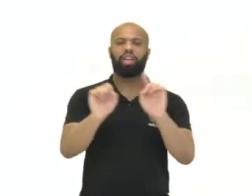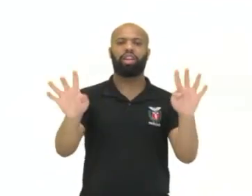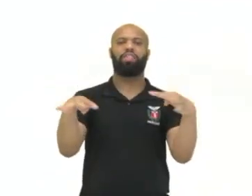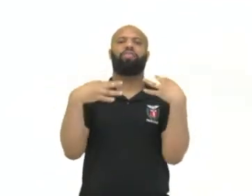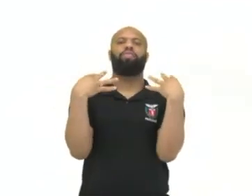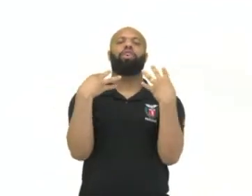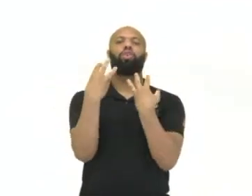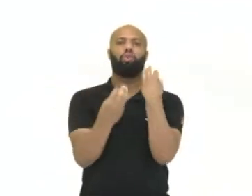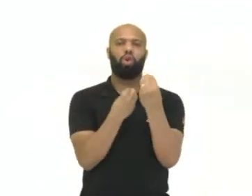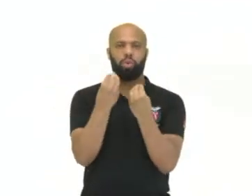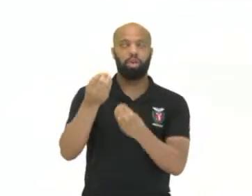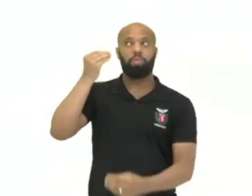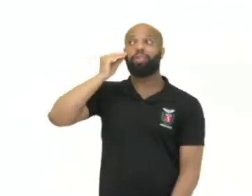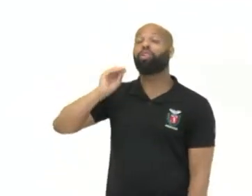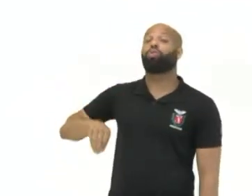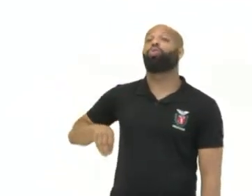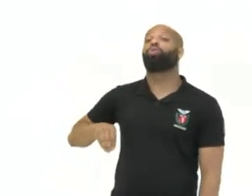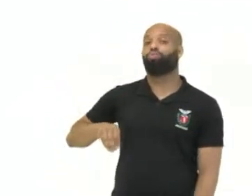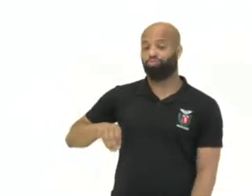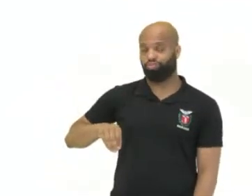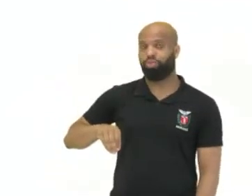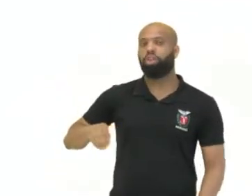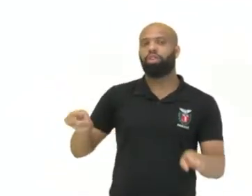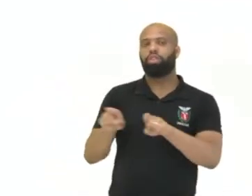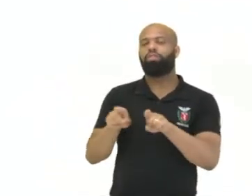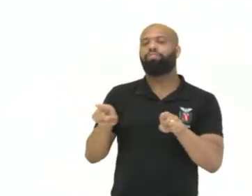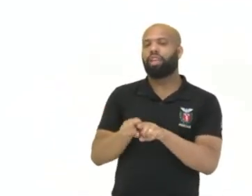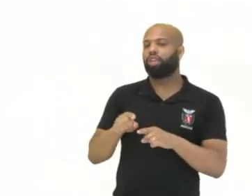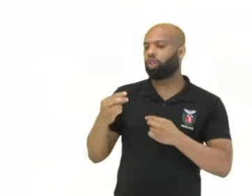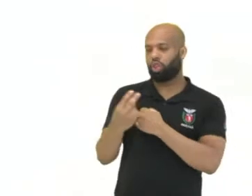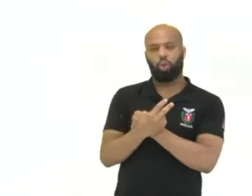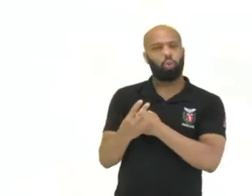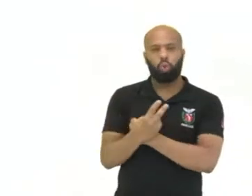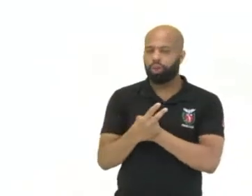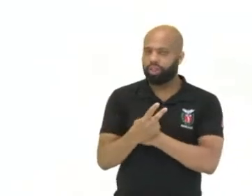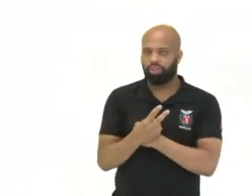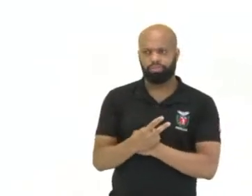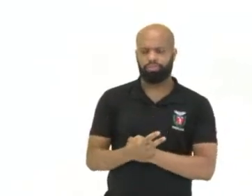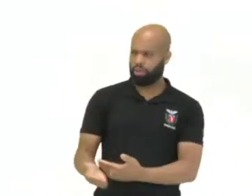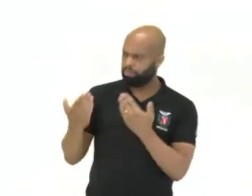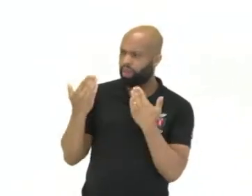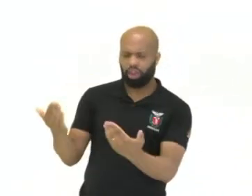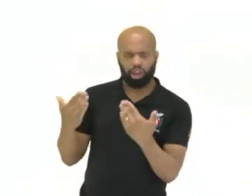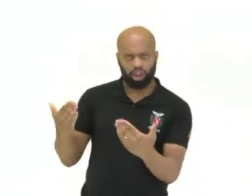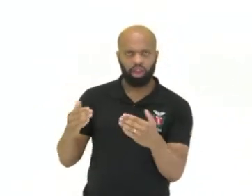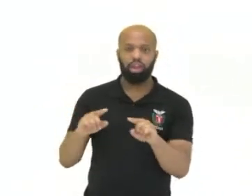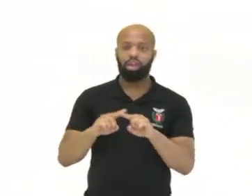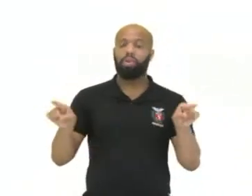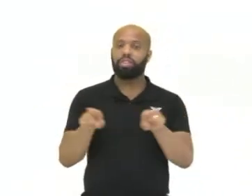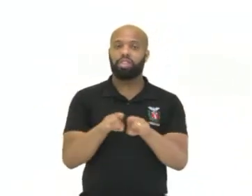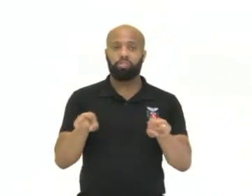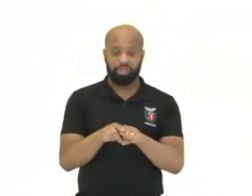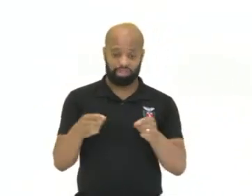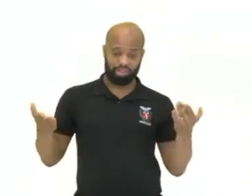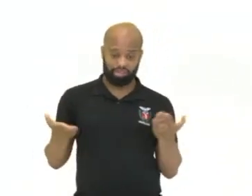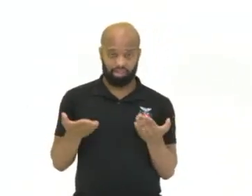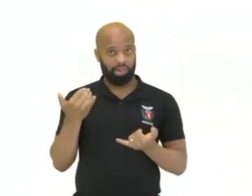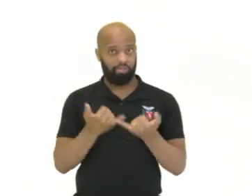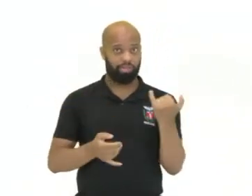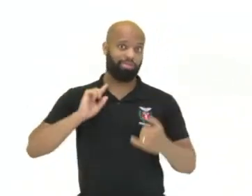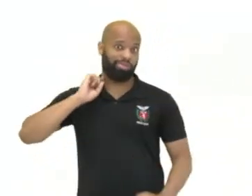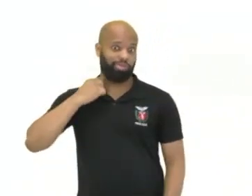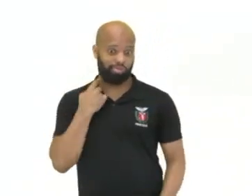como preguiçoso e desleixado, o que já seria questionável, mas como sujo,